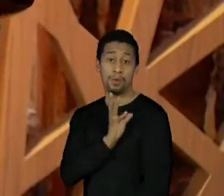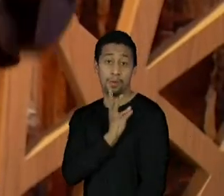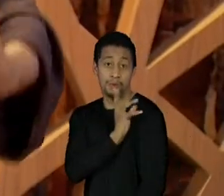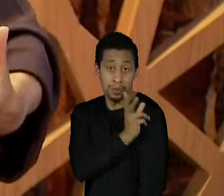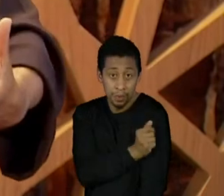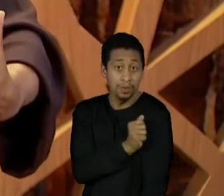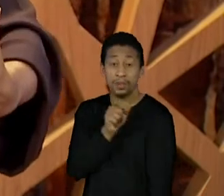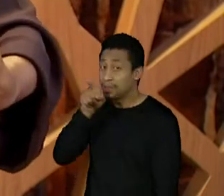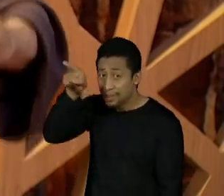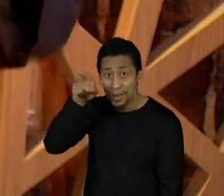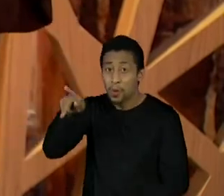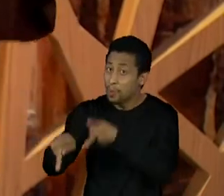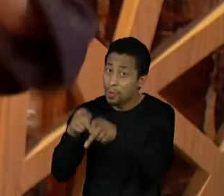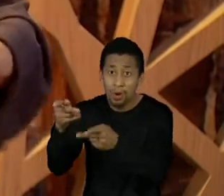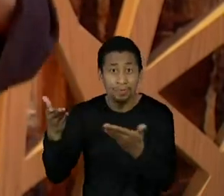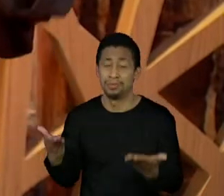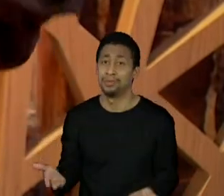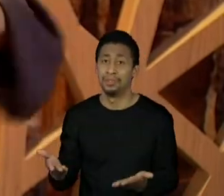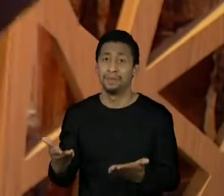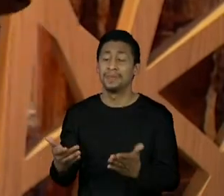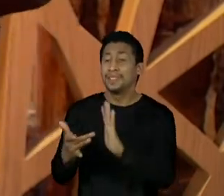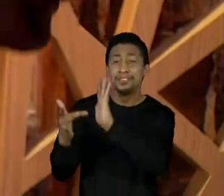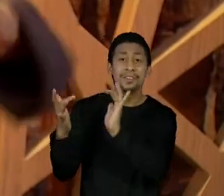nessa agressão até a pessoa de Jesus,